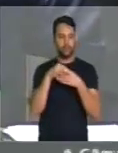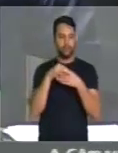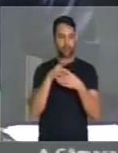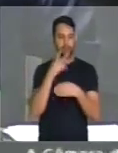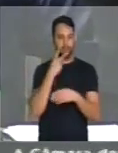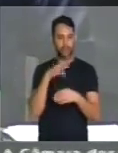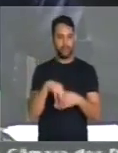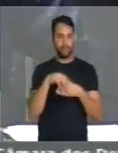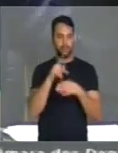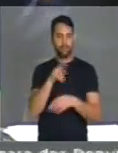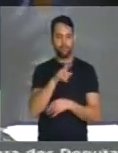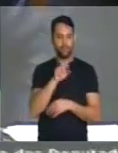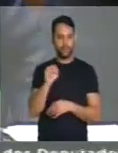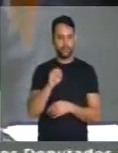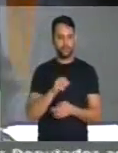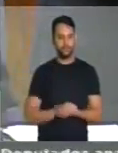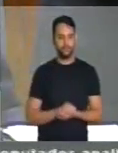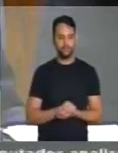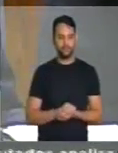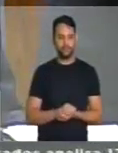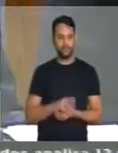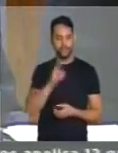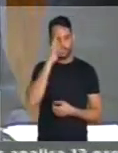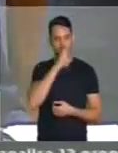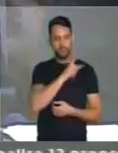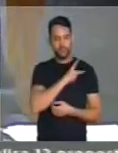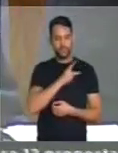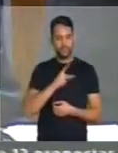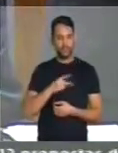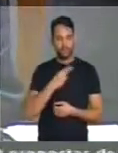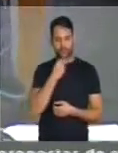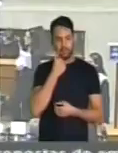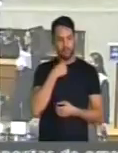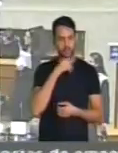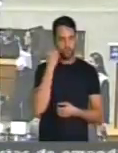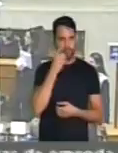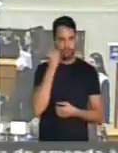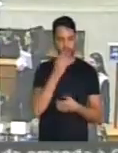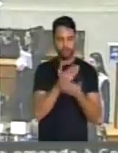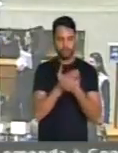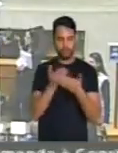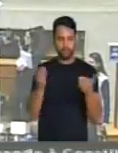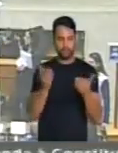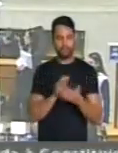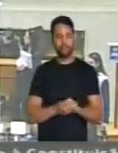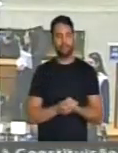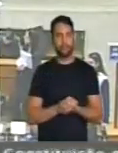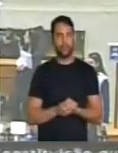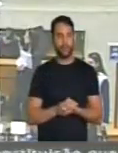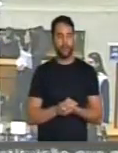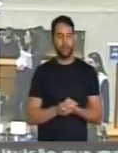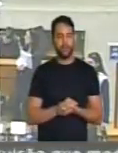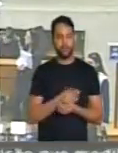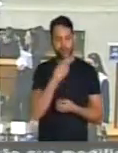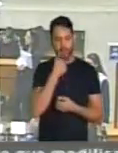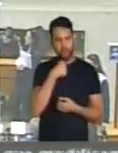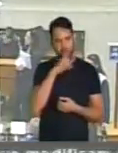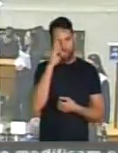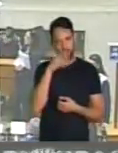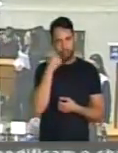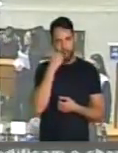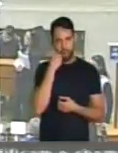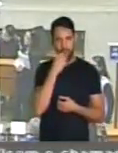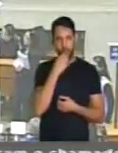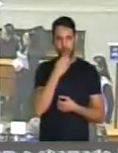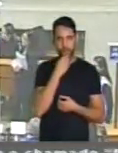Tem a palavra líder do PROS. Senhor presidente, senhoras deputadas, senhores deputados, senhores e senhoras